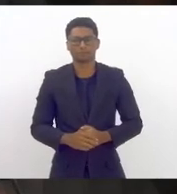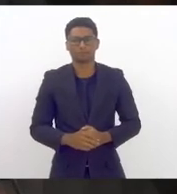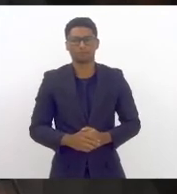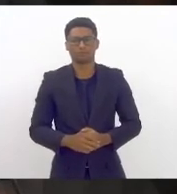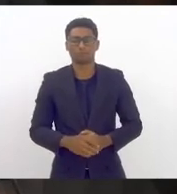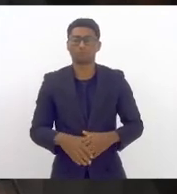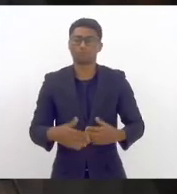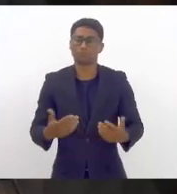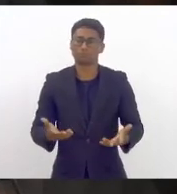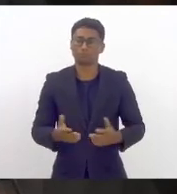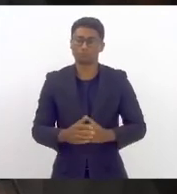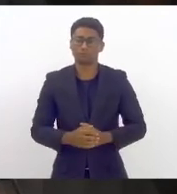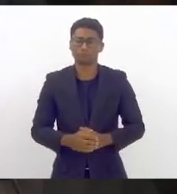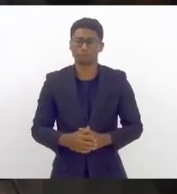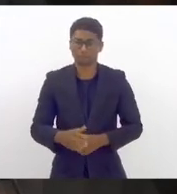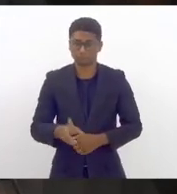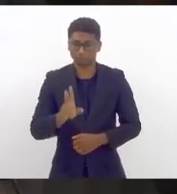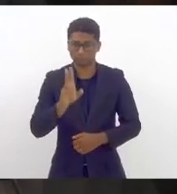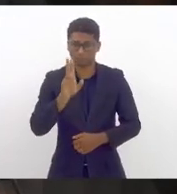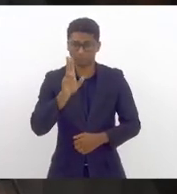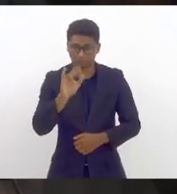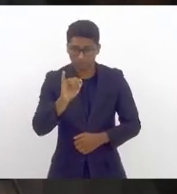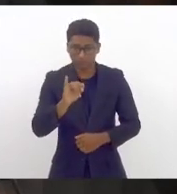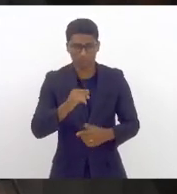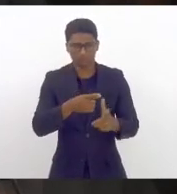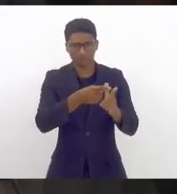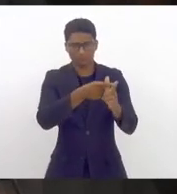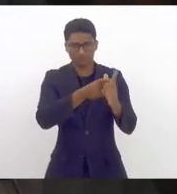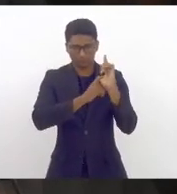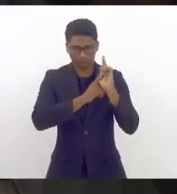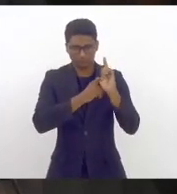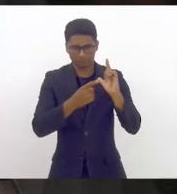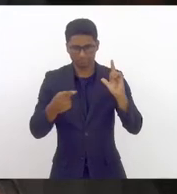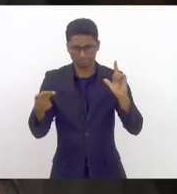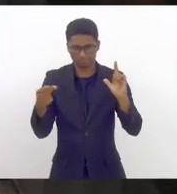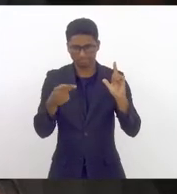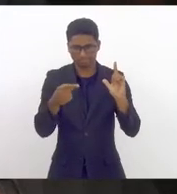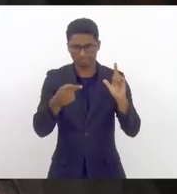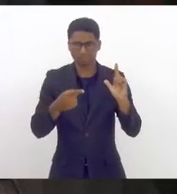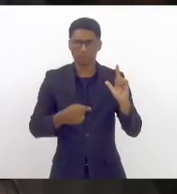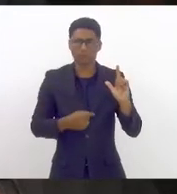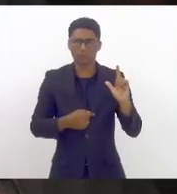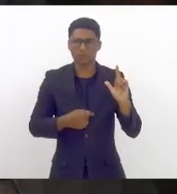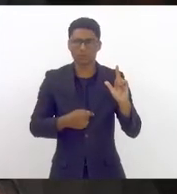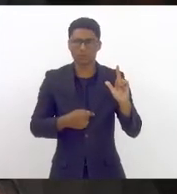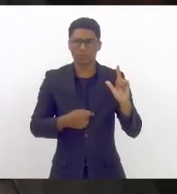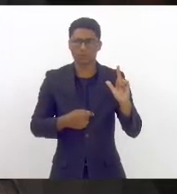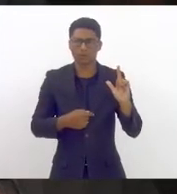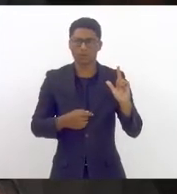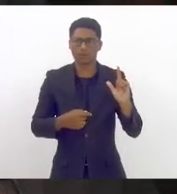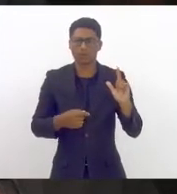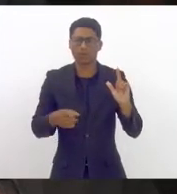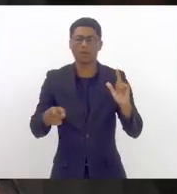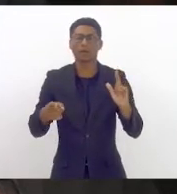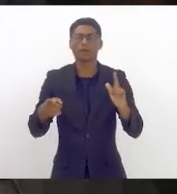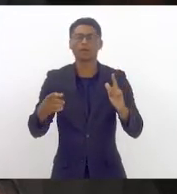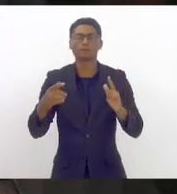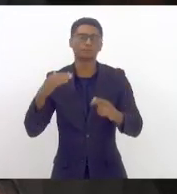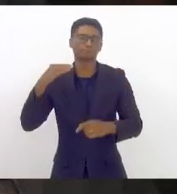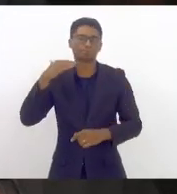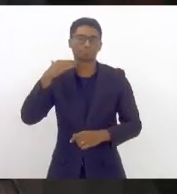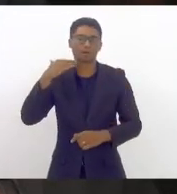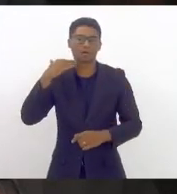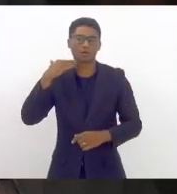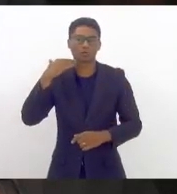se a gente ajustasse a dívida pela indicador da caderneta de poupança